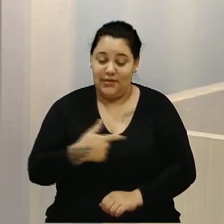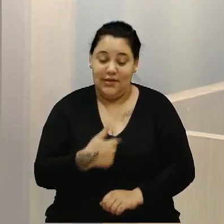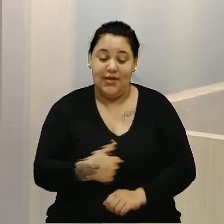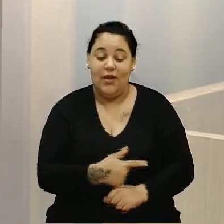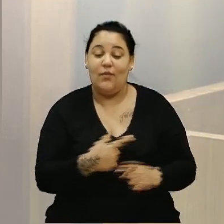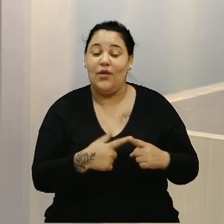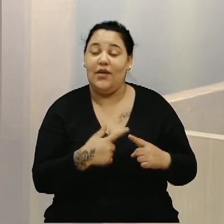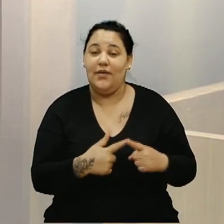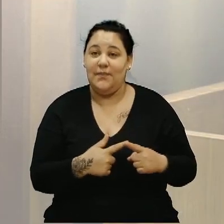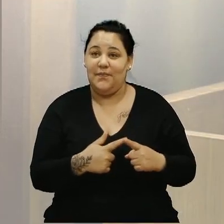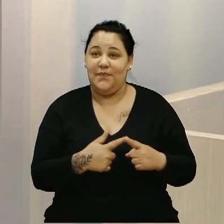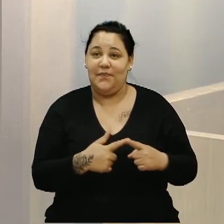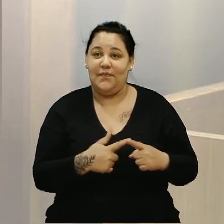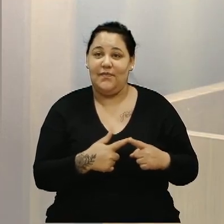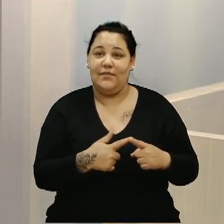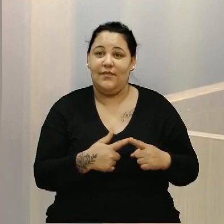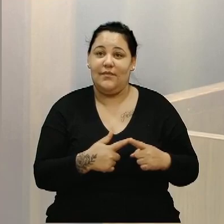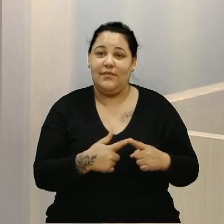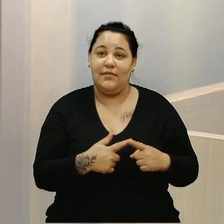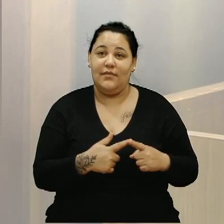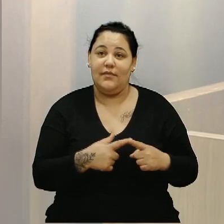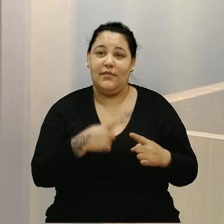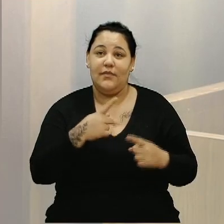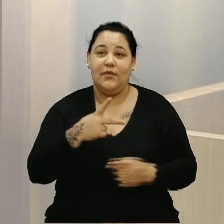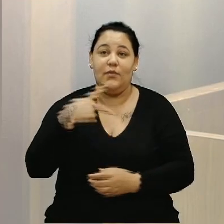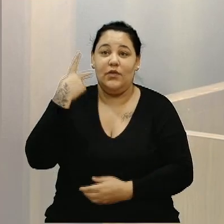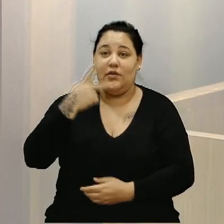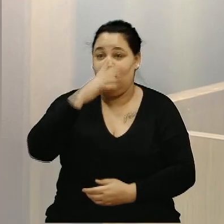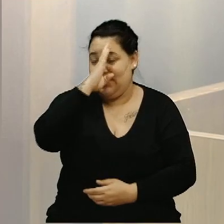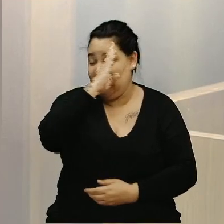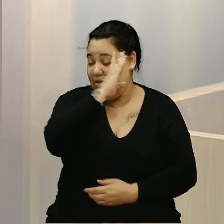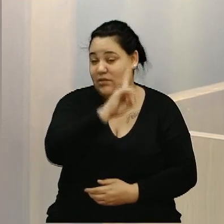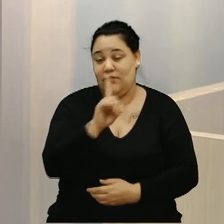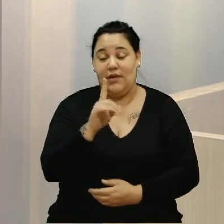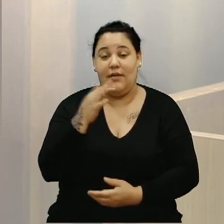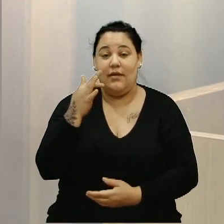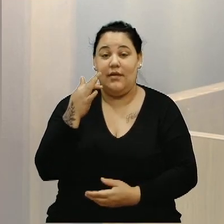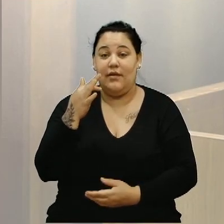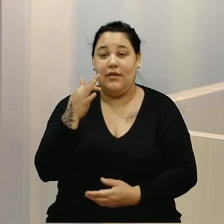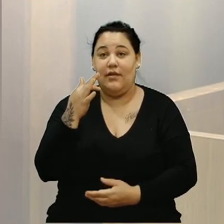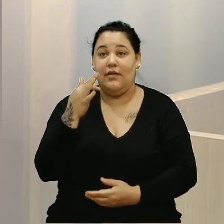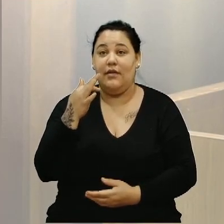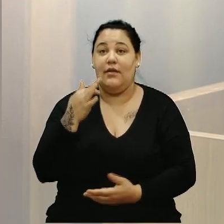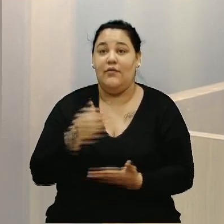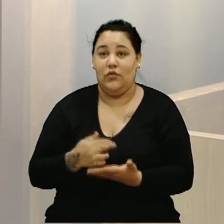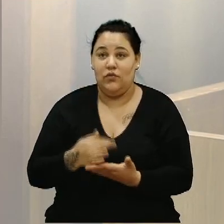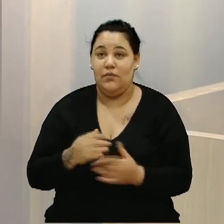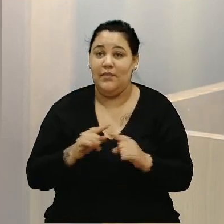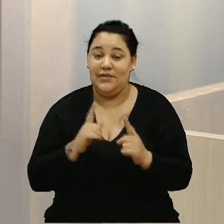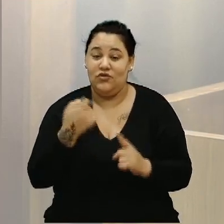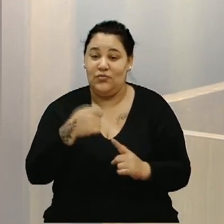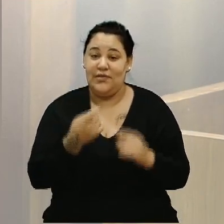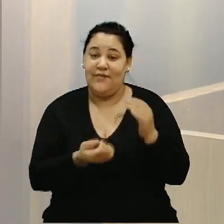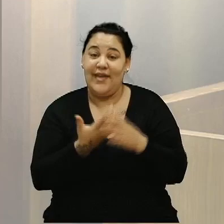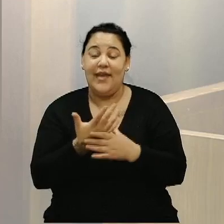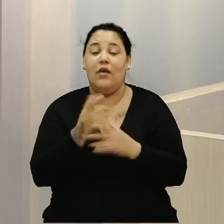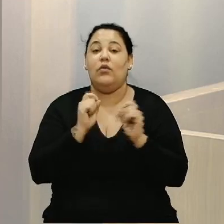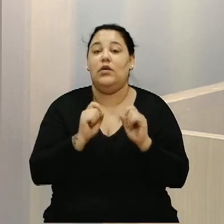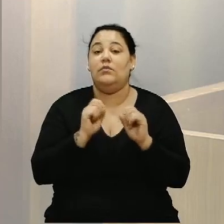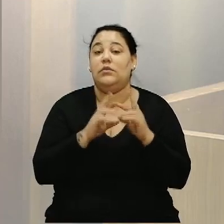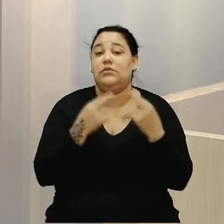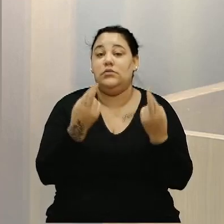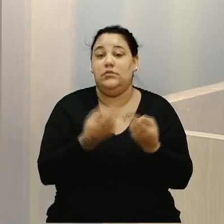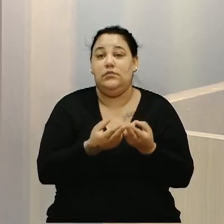municipal e estadual. O vereador Bressan não está aqui, mas eu acho que precisaríamos promover uma